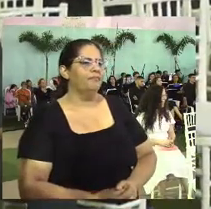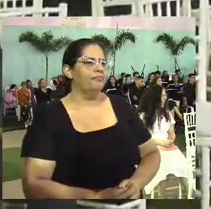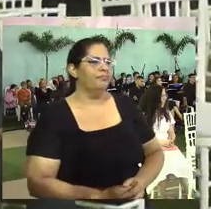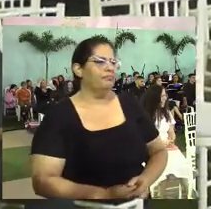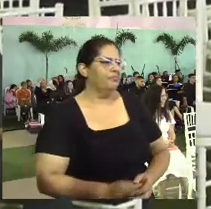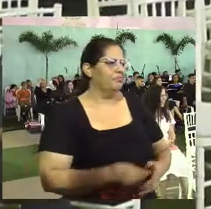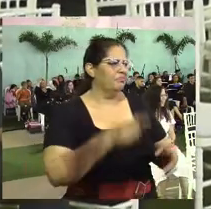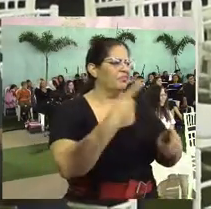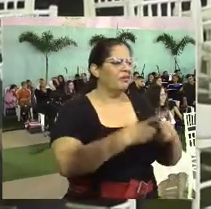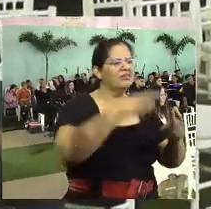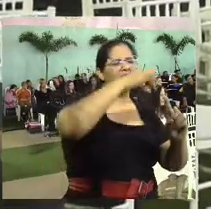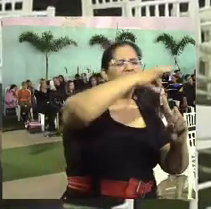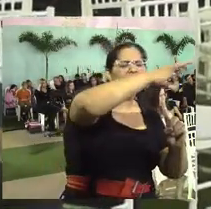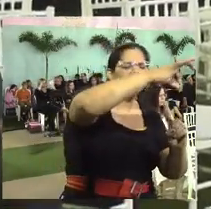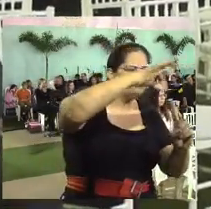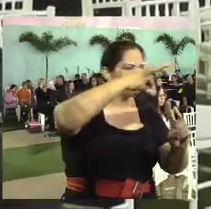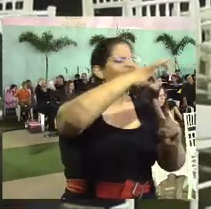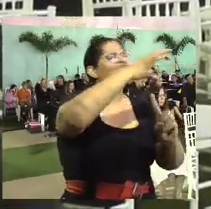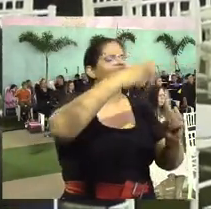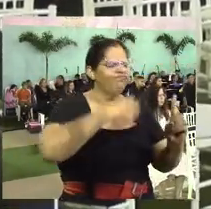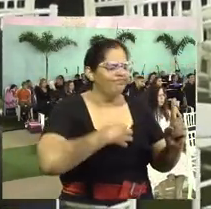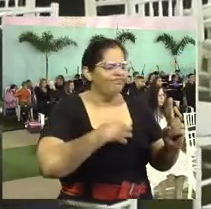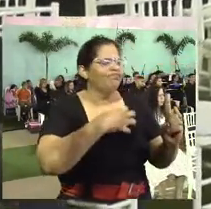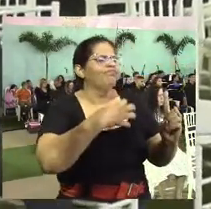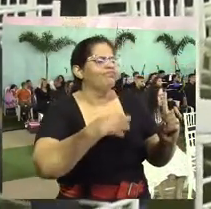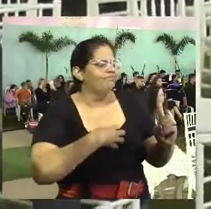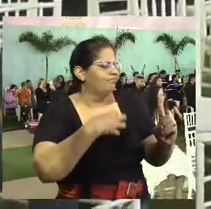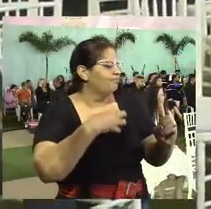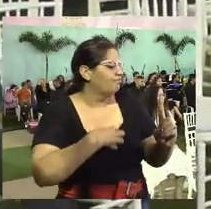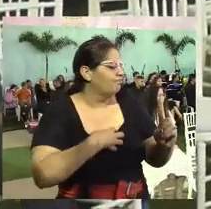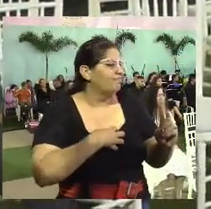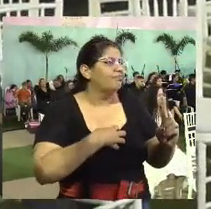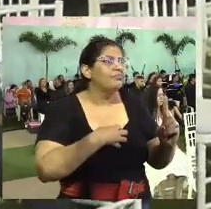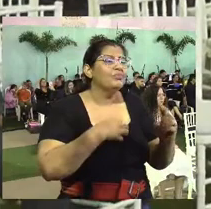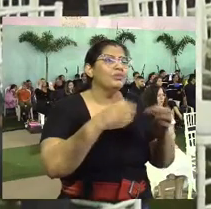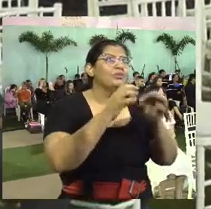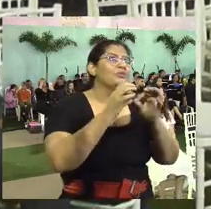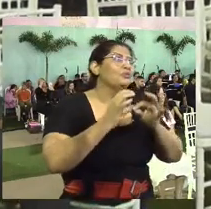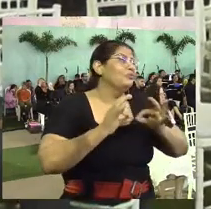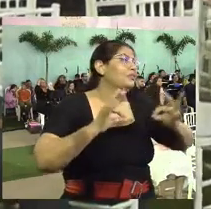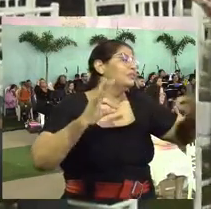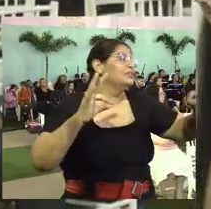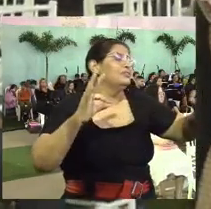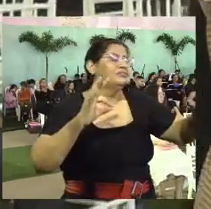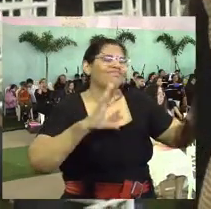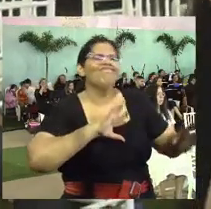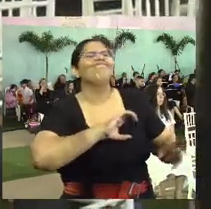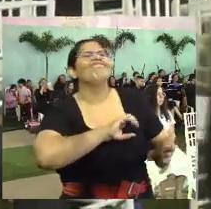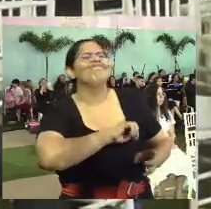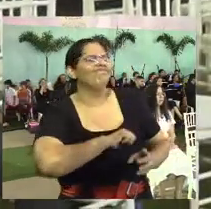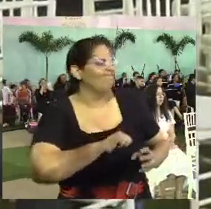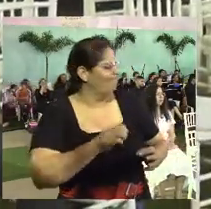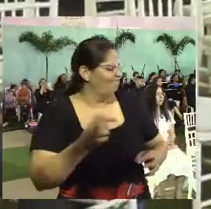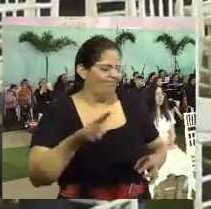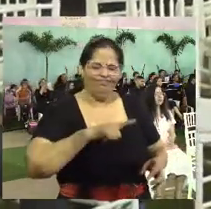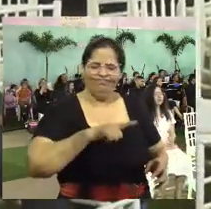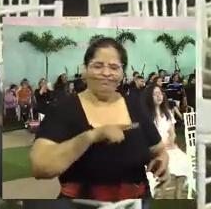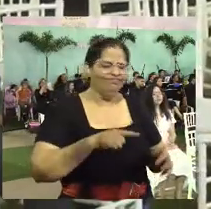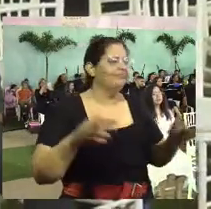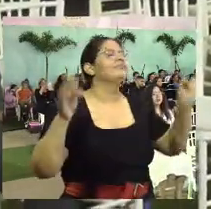porque o santo espírito que habita em mim por teu Grande Pior que não tem